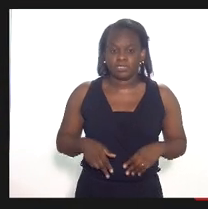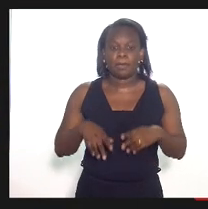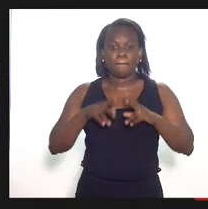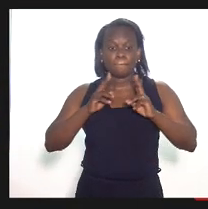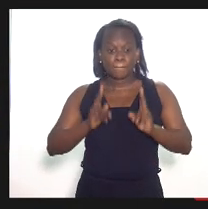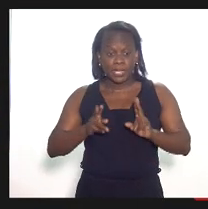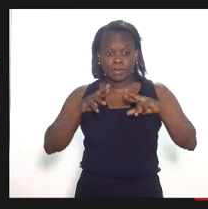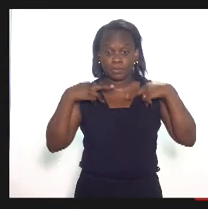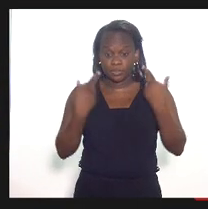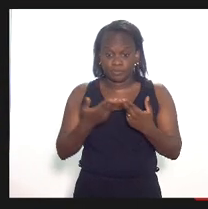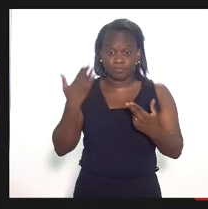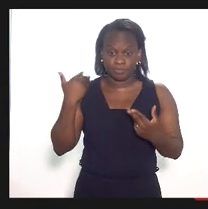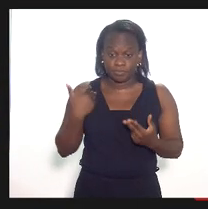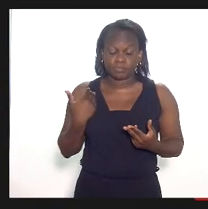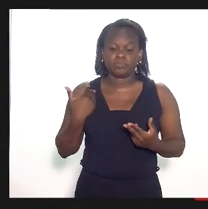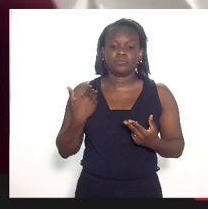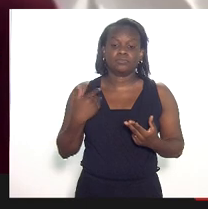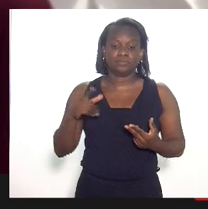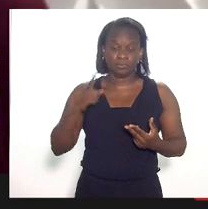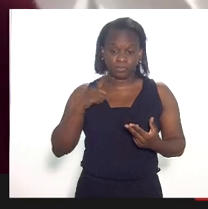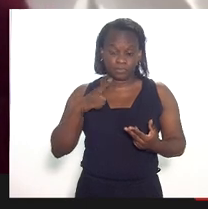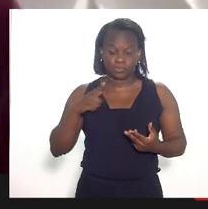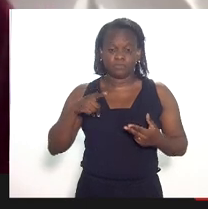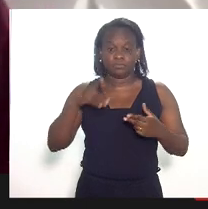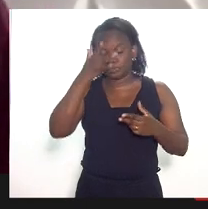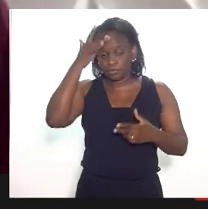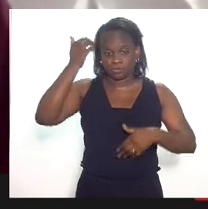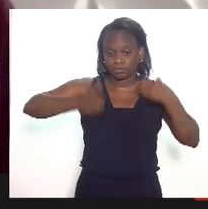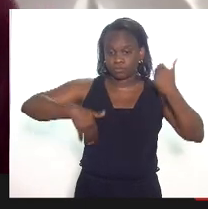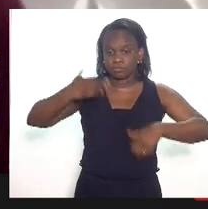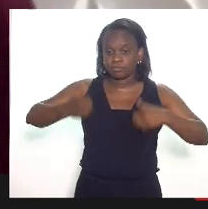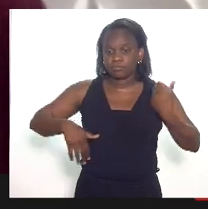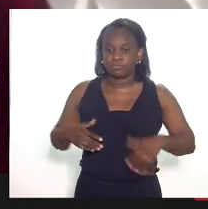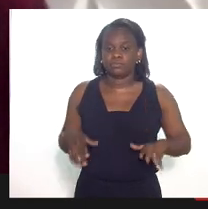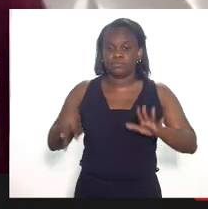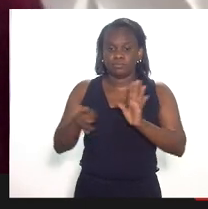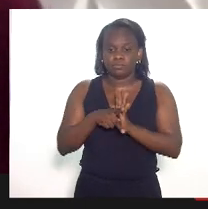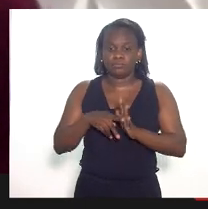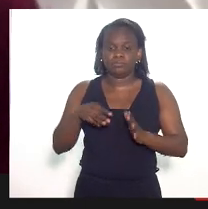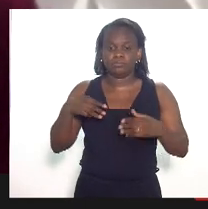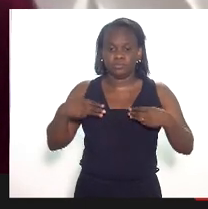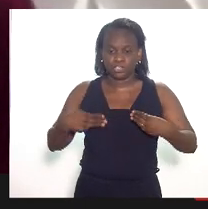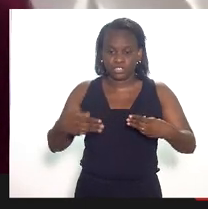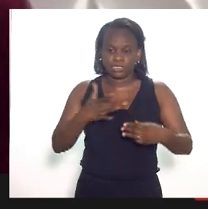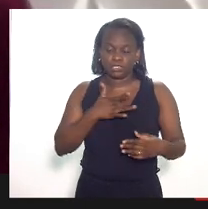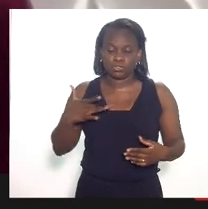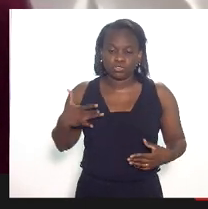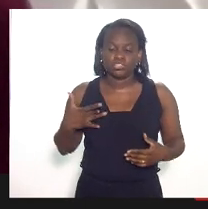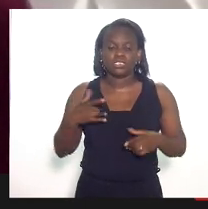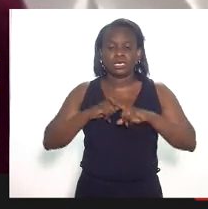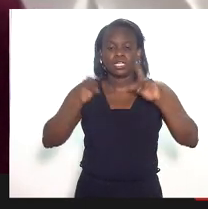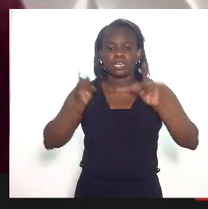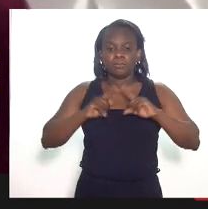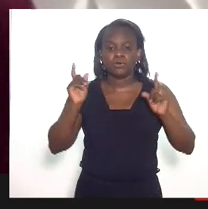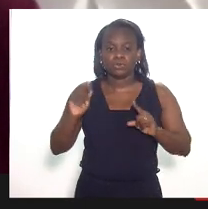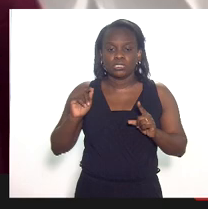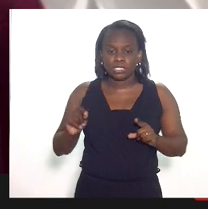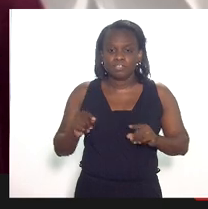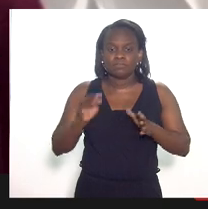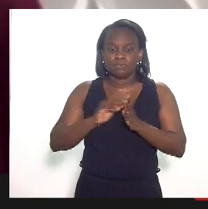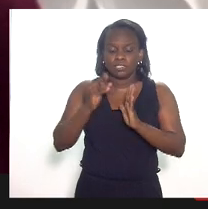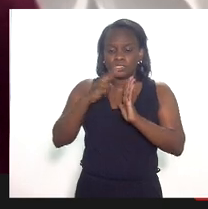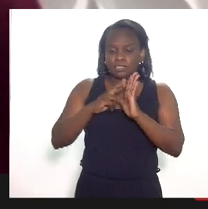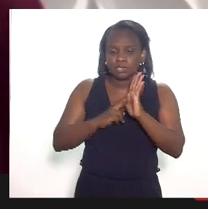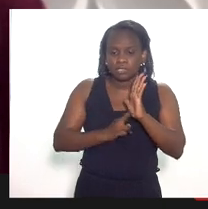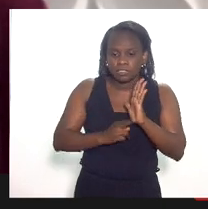mesma audiência, houve uma manifestação por parte do Ministério da Saúde reclamando sobre a